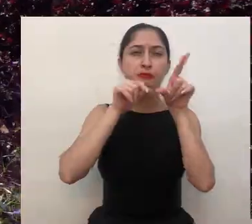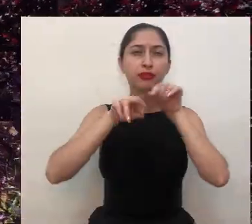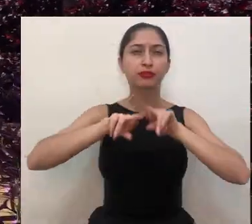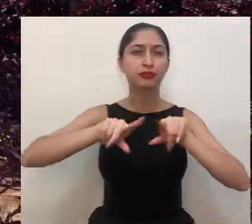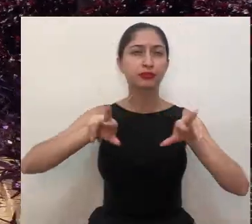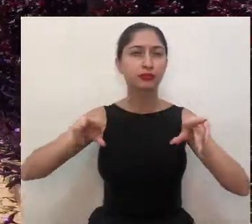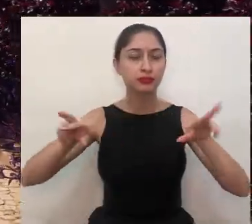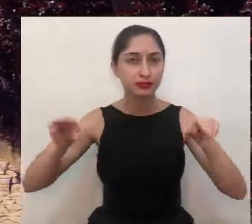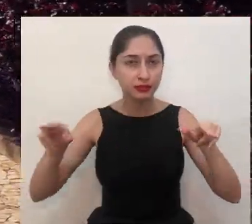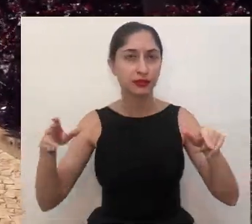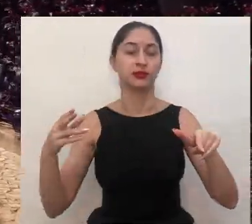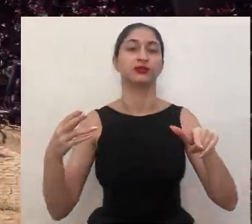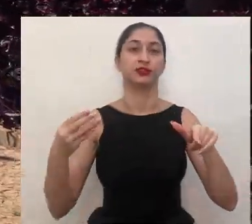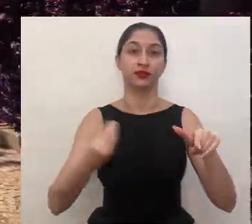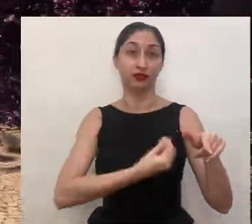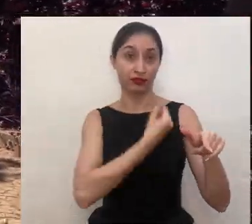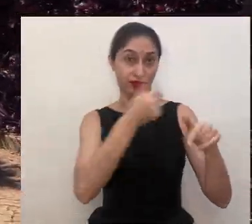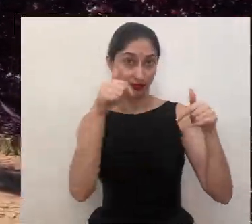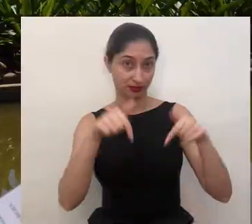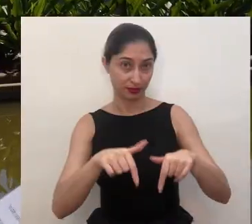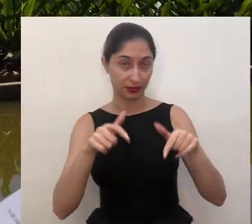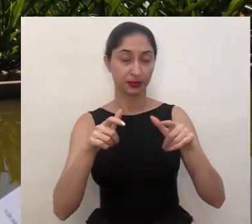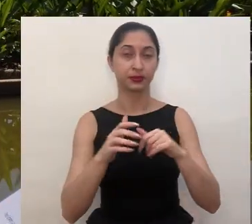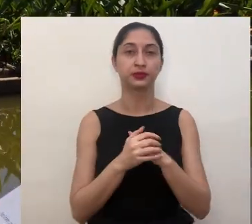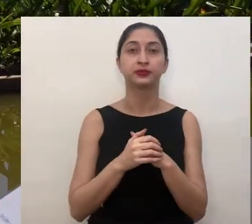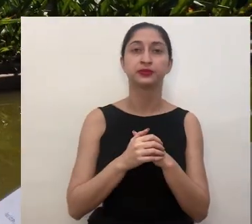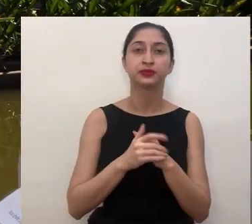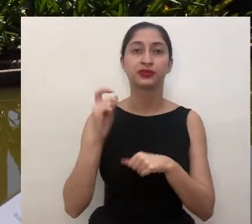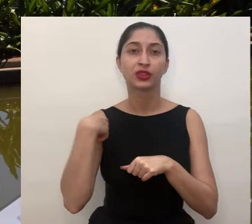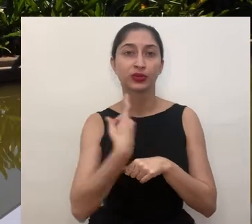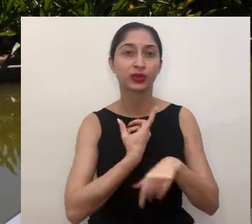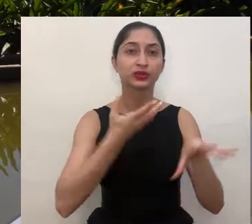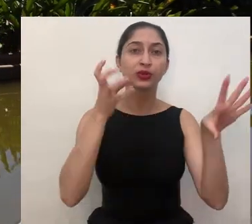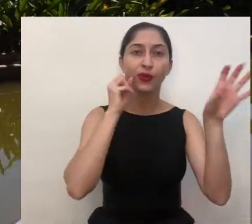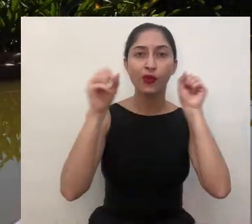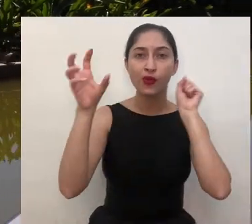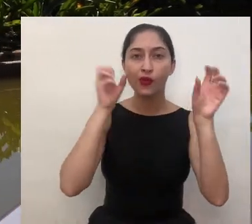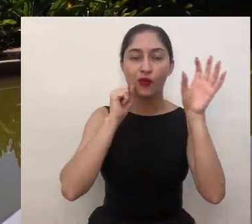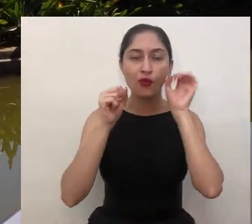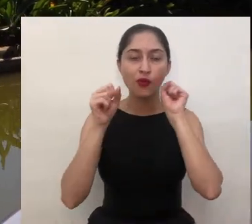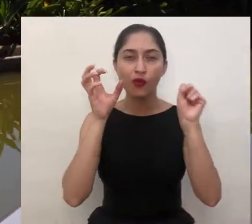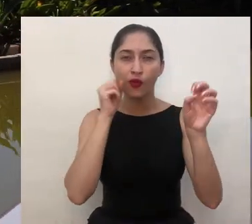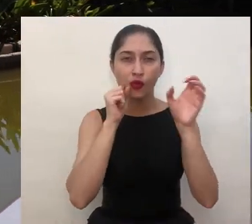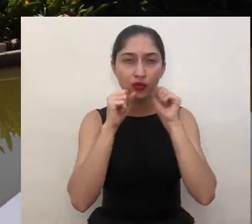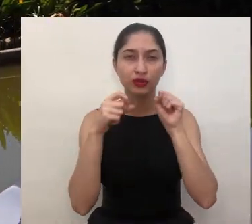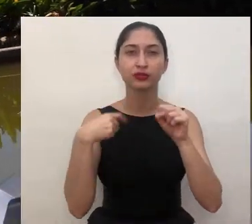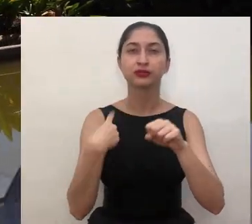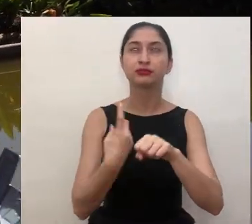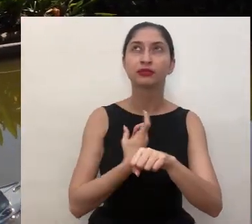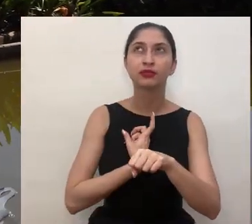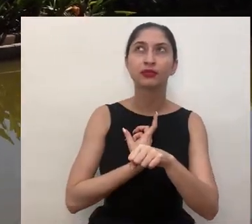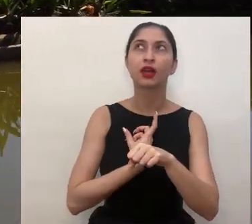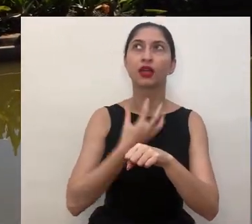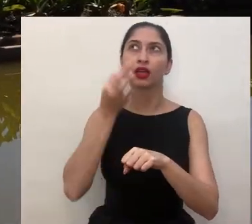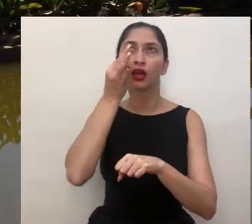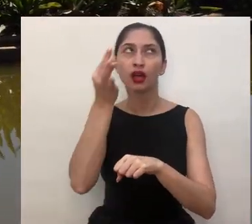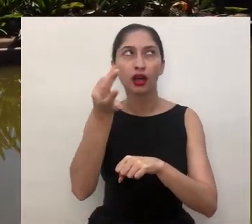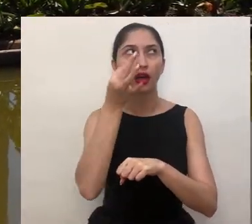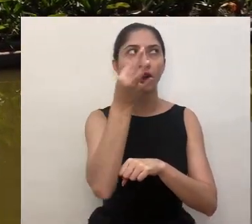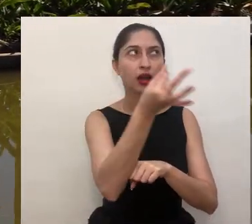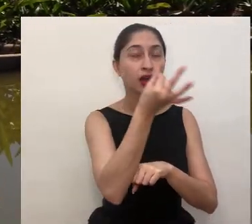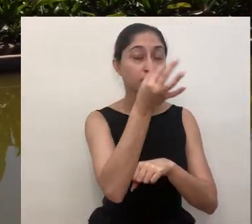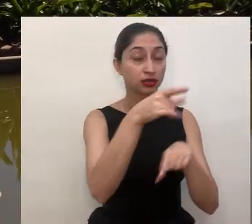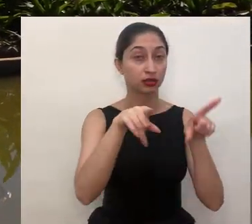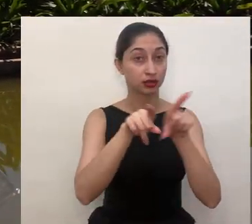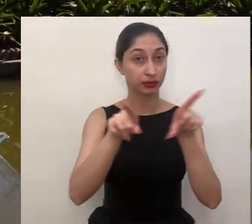vêm visitar e a gente acaba escutando o som deles, né? Quando a gente para reparar. Além disso, também tem o